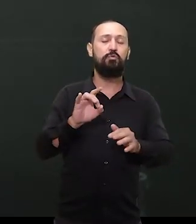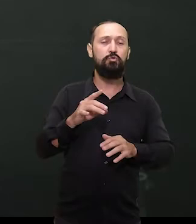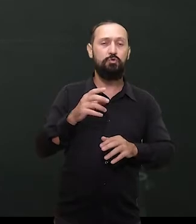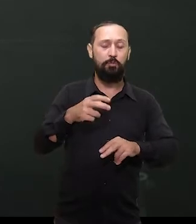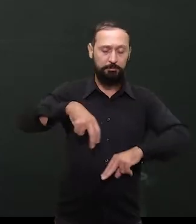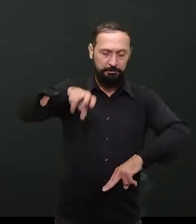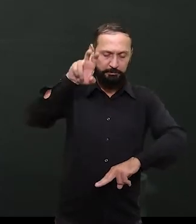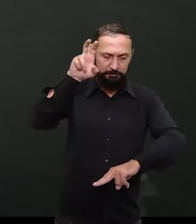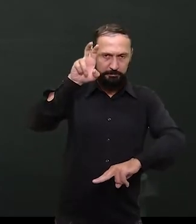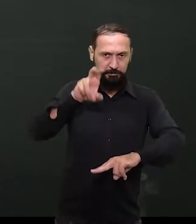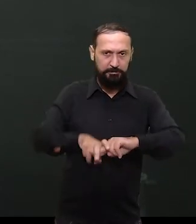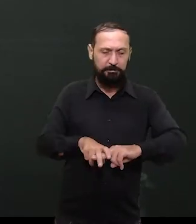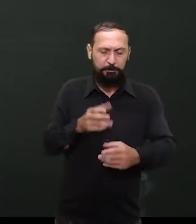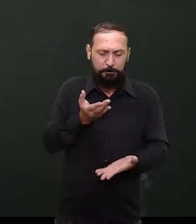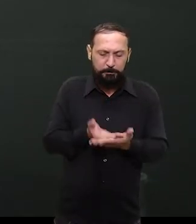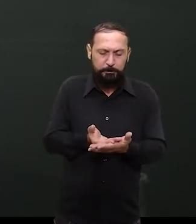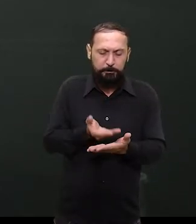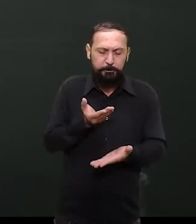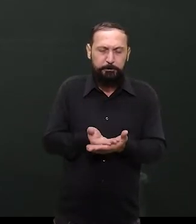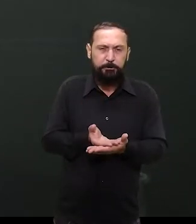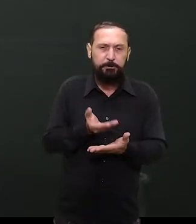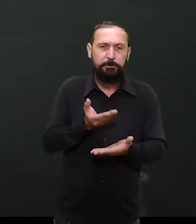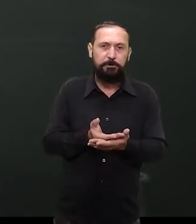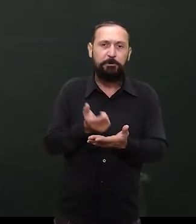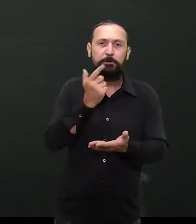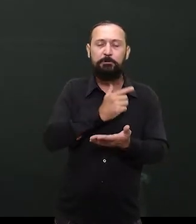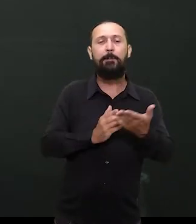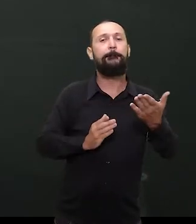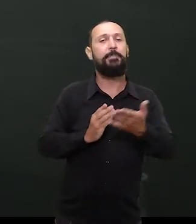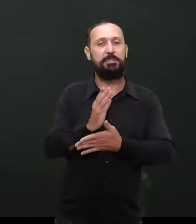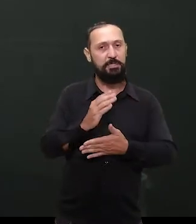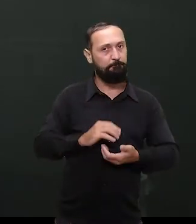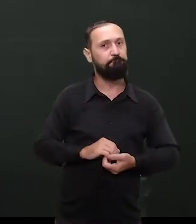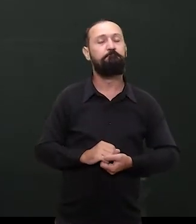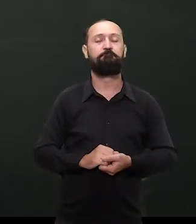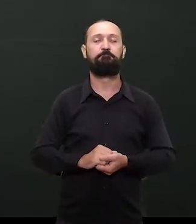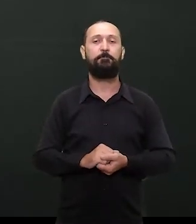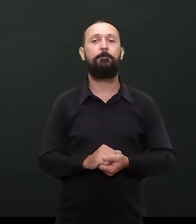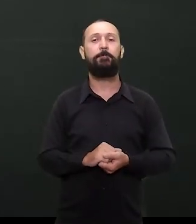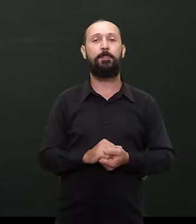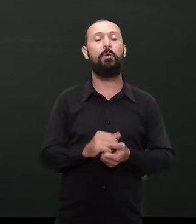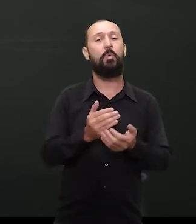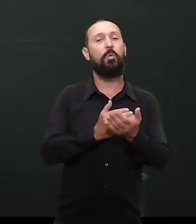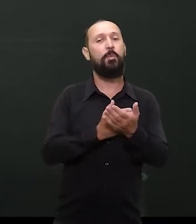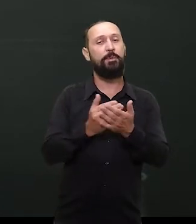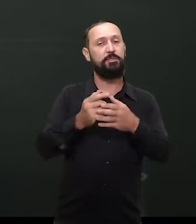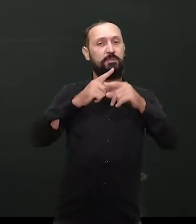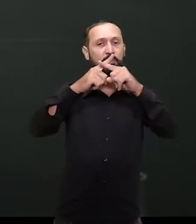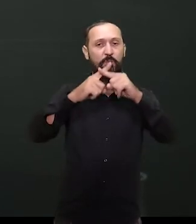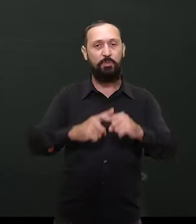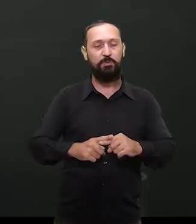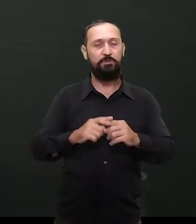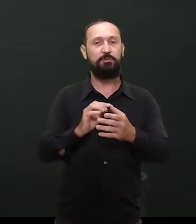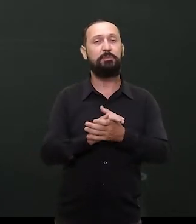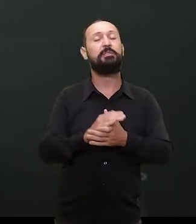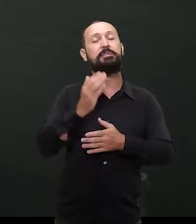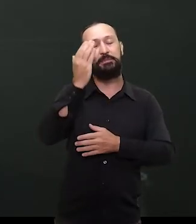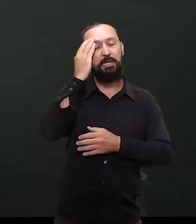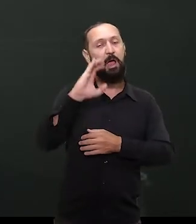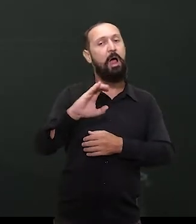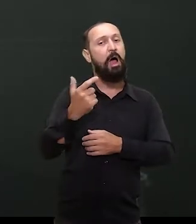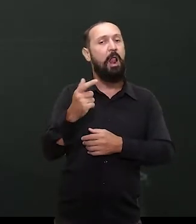sentei na cadeira estudei e passei e assim ingressei no concurso